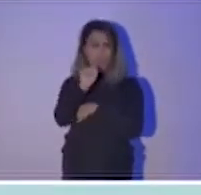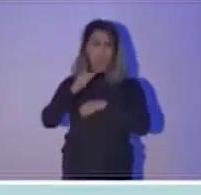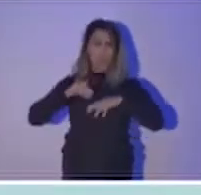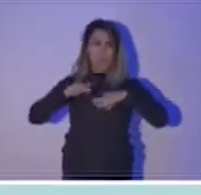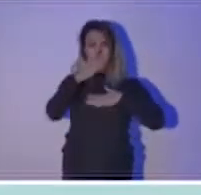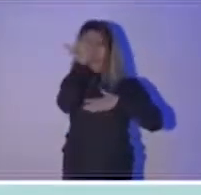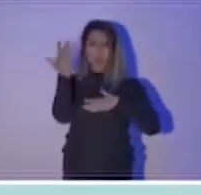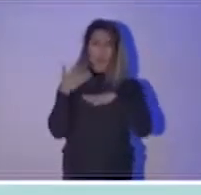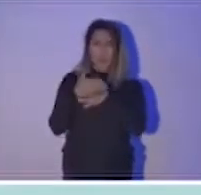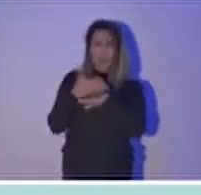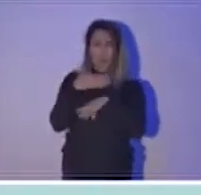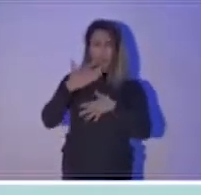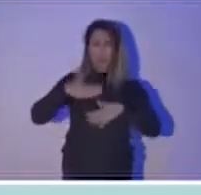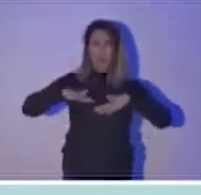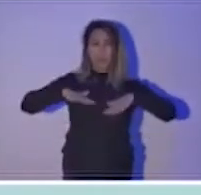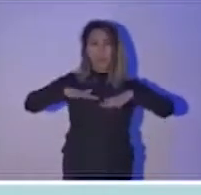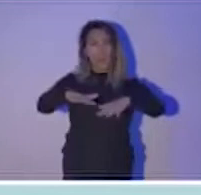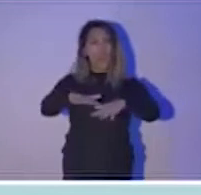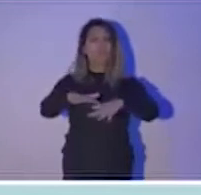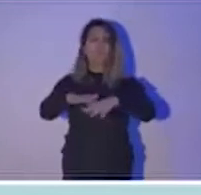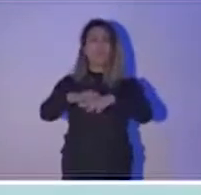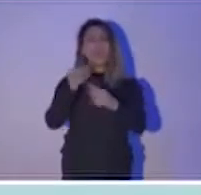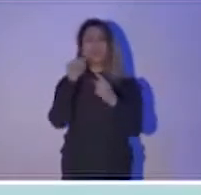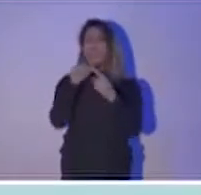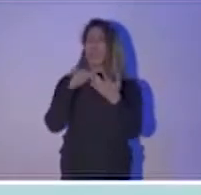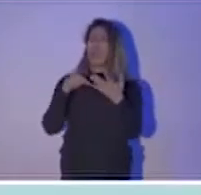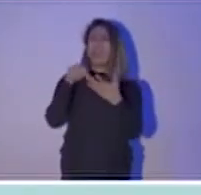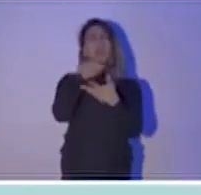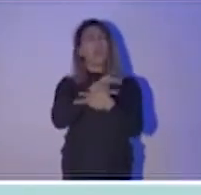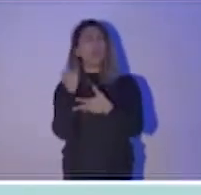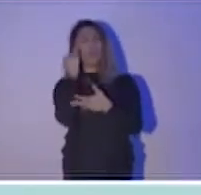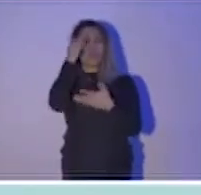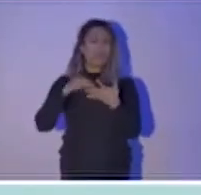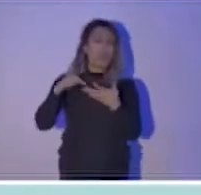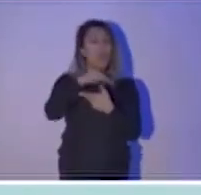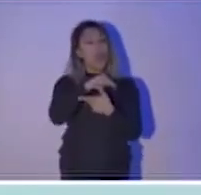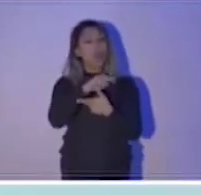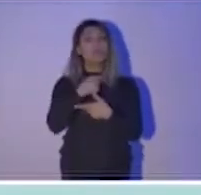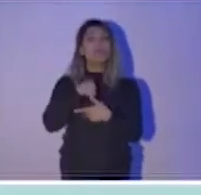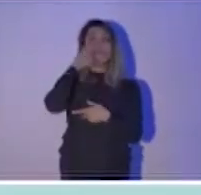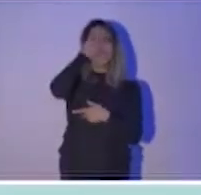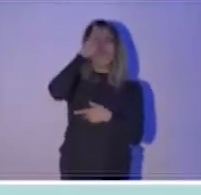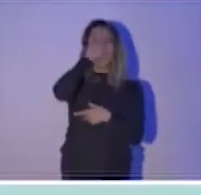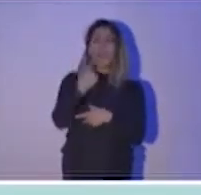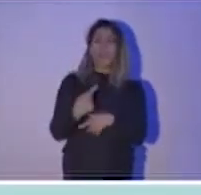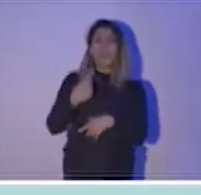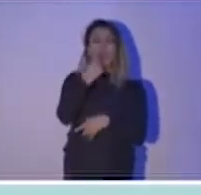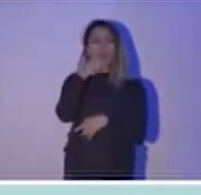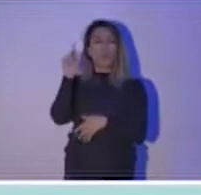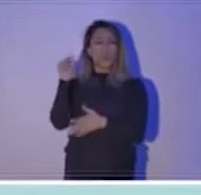gente sabe para onde a gente vai, o que, que a gente está fazendo, por que isso é importante. Então, eu me lembro do último encontro